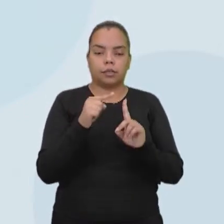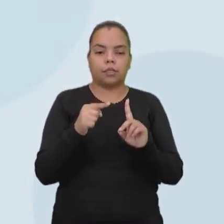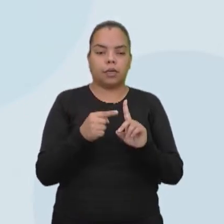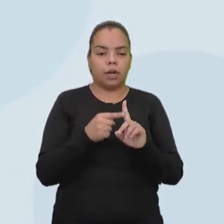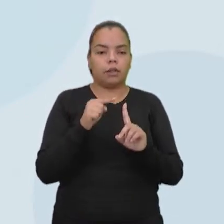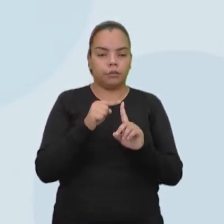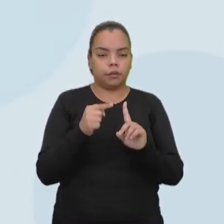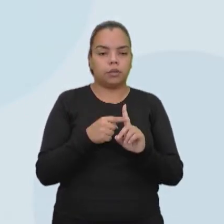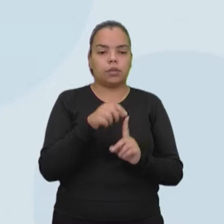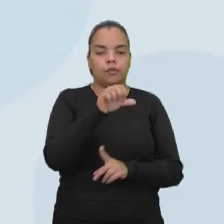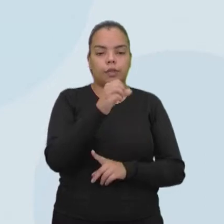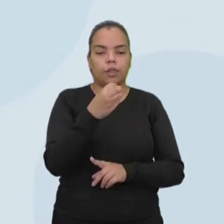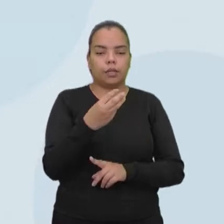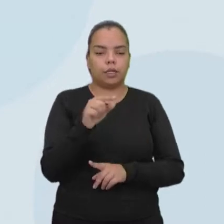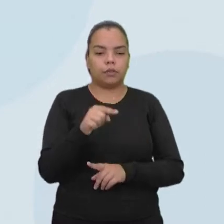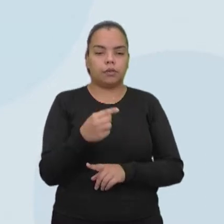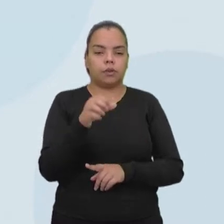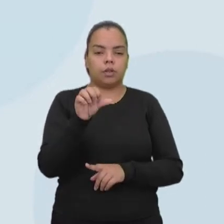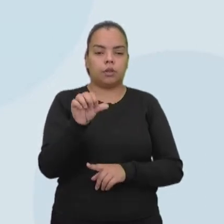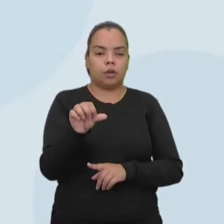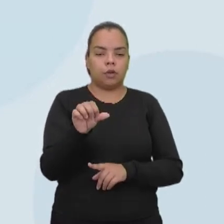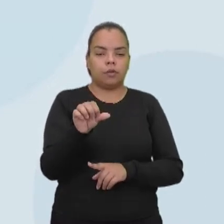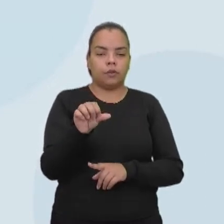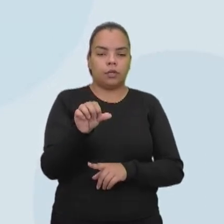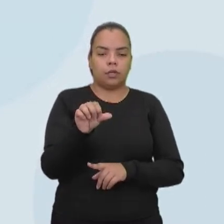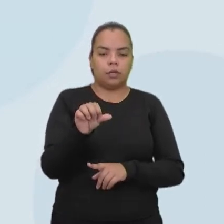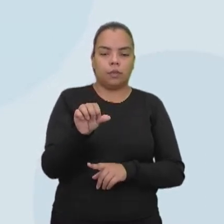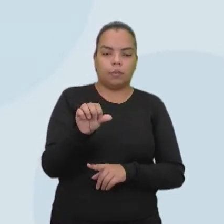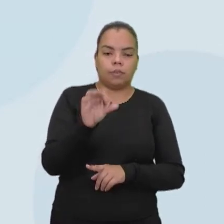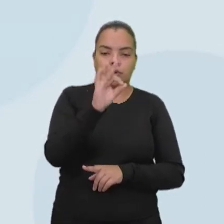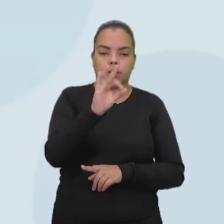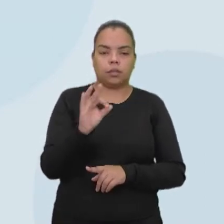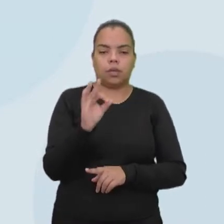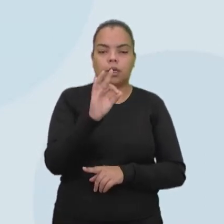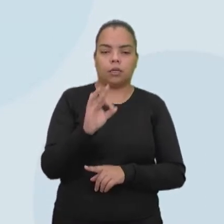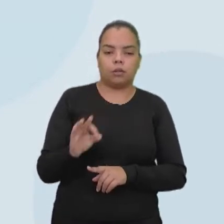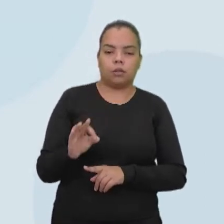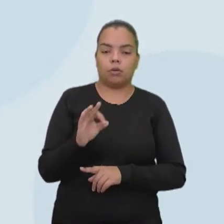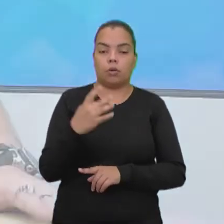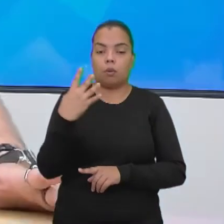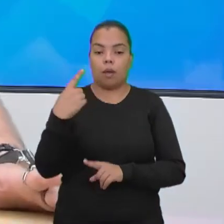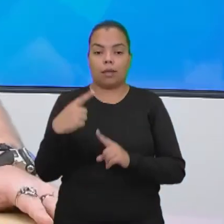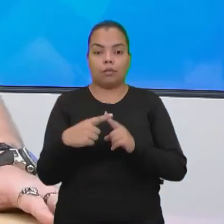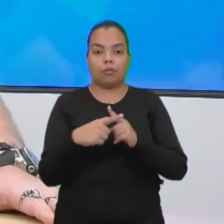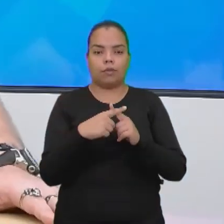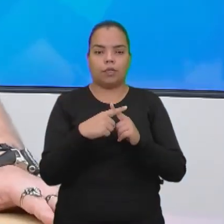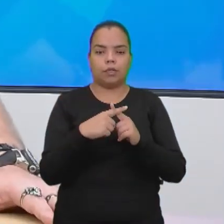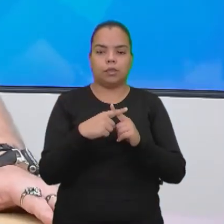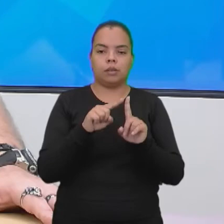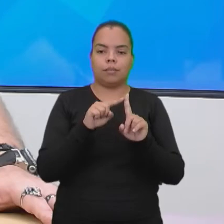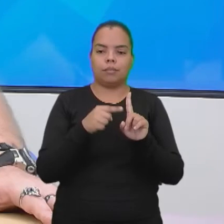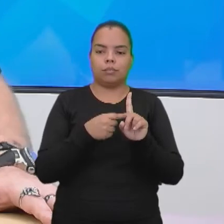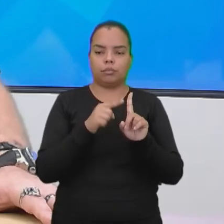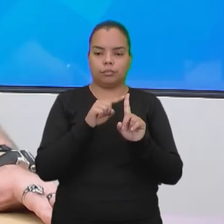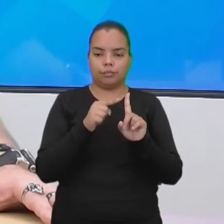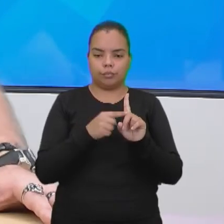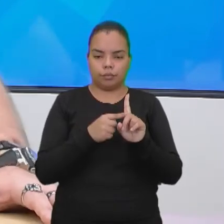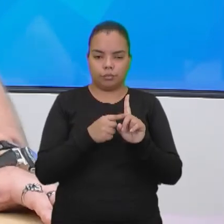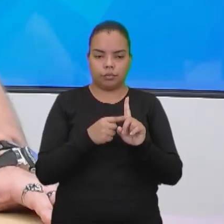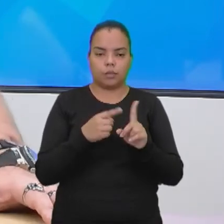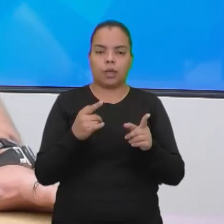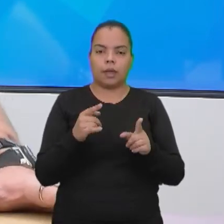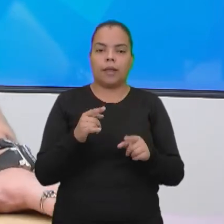93,9% pelo menos aí 4 vezes, né? Então, a gente tem que saber, a gente sabe que o pré-natal é super